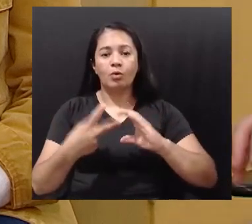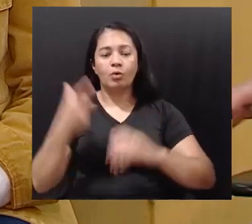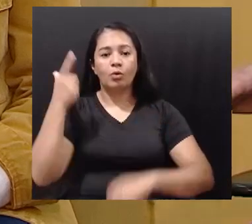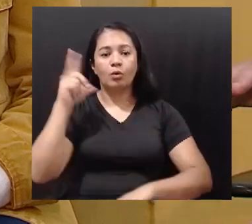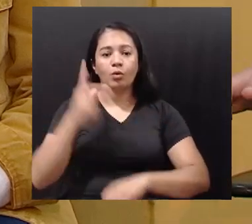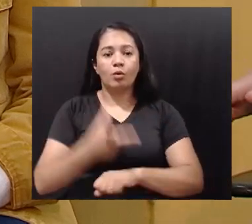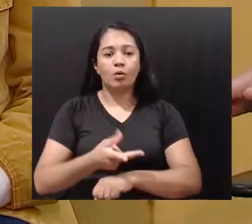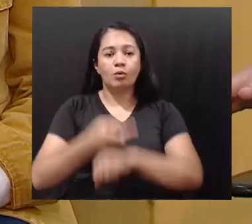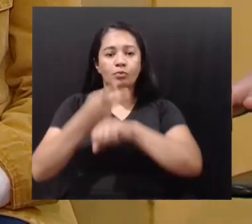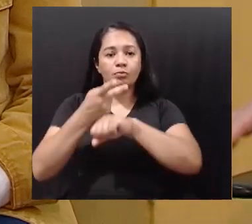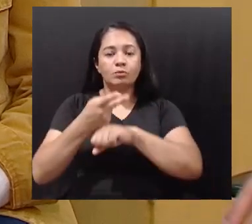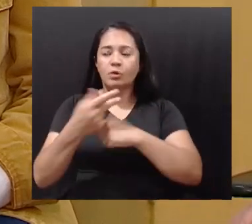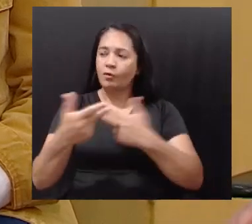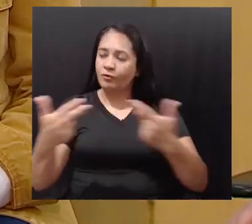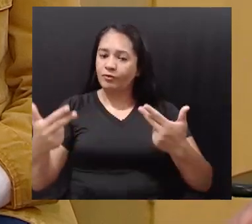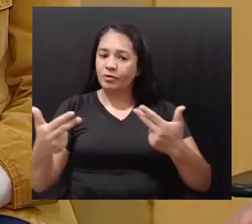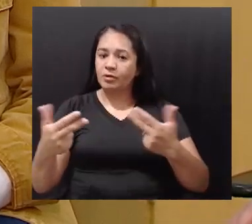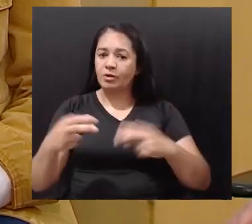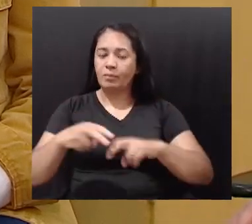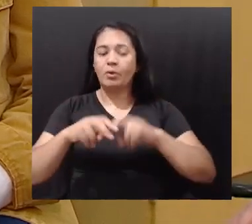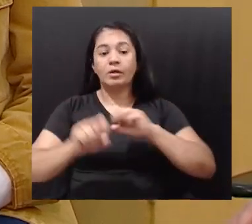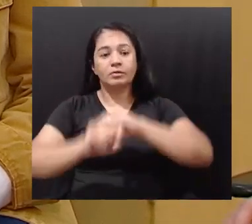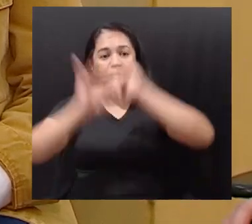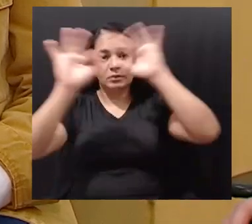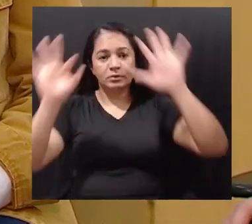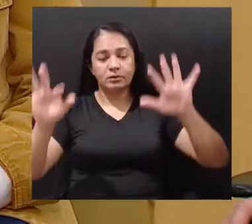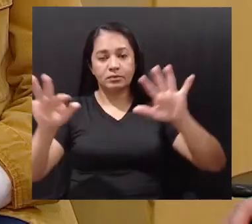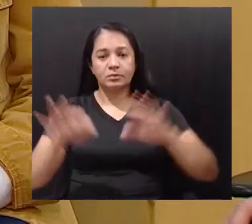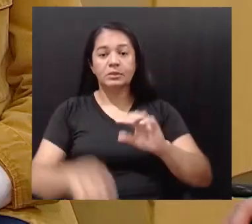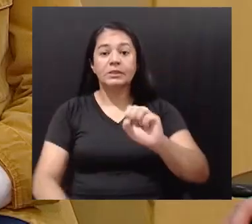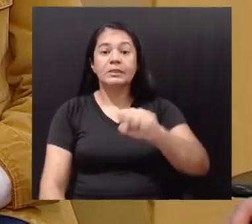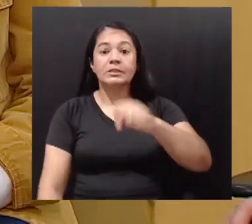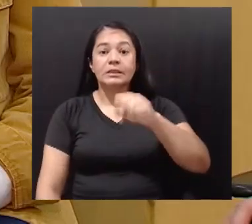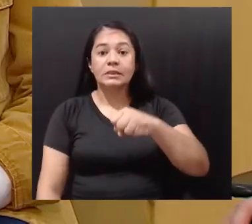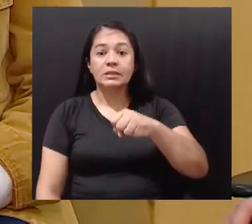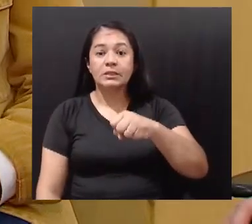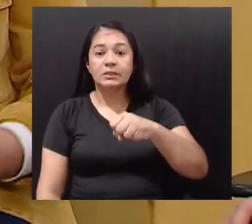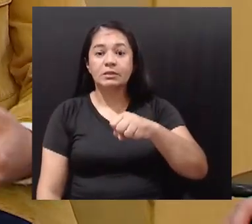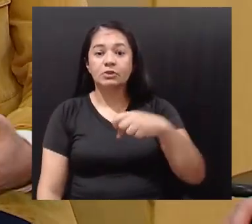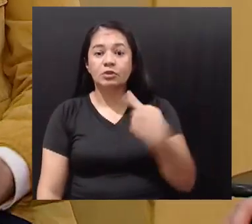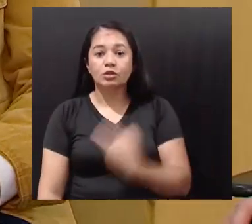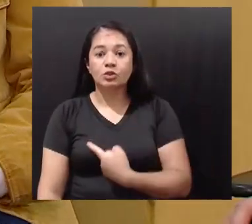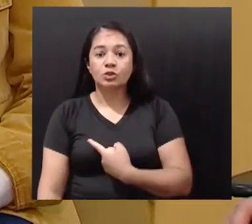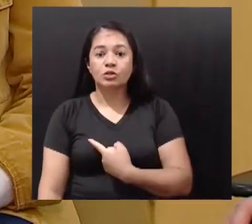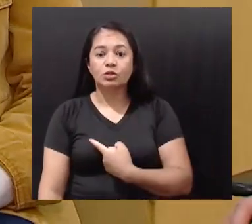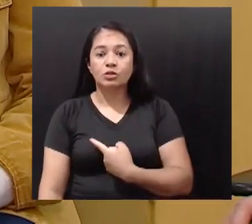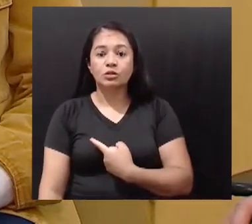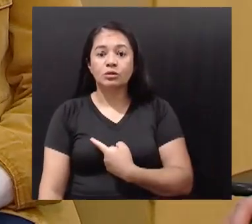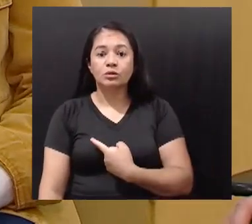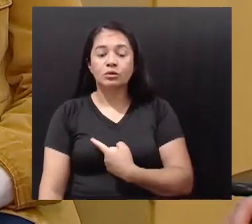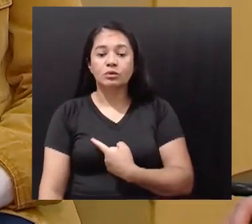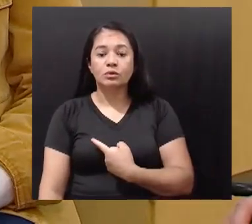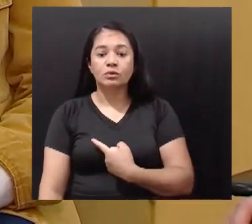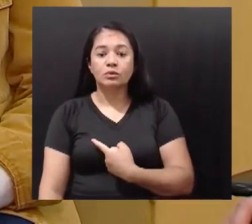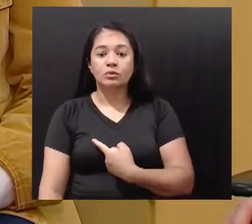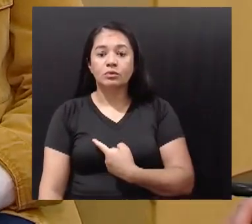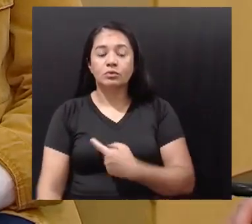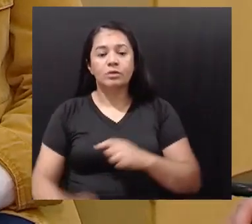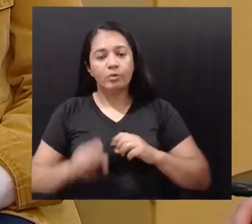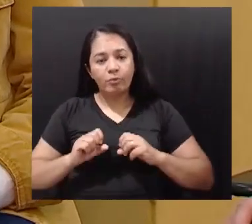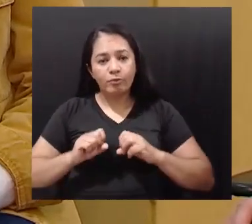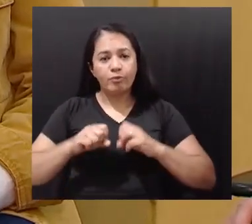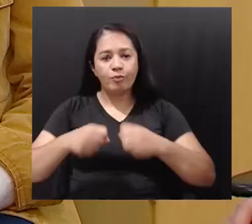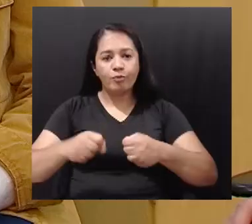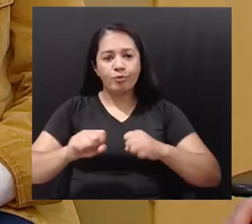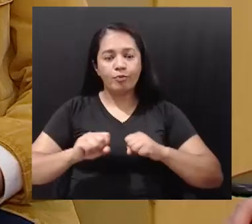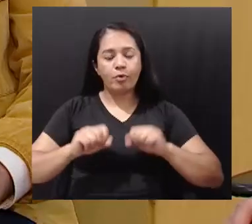premiações referente à transparência, né? Exato. A gente tem envidado esforços aí, né, a Câmara como um